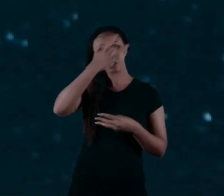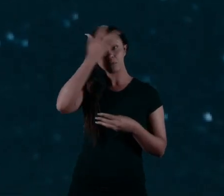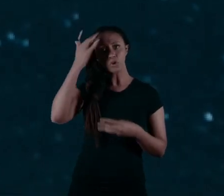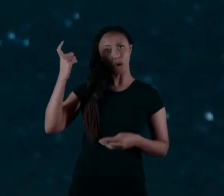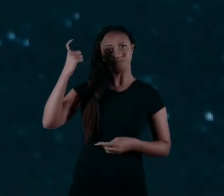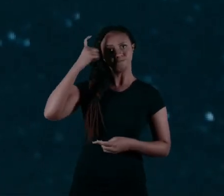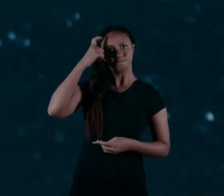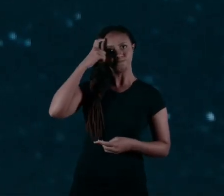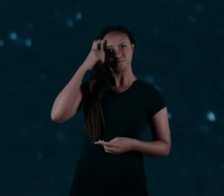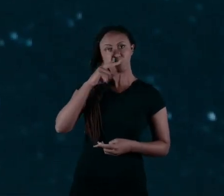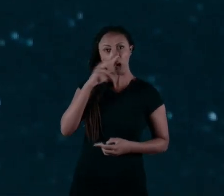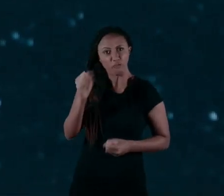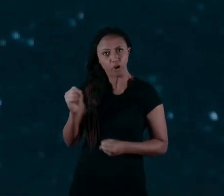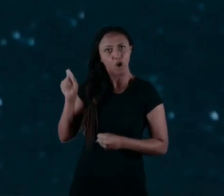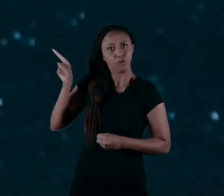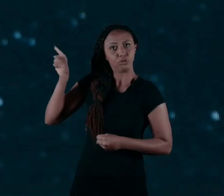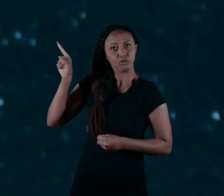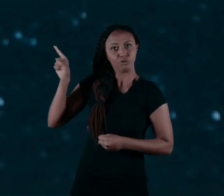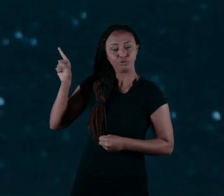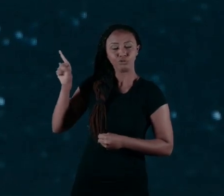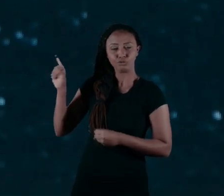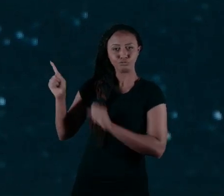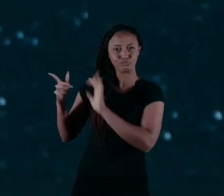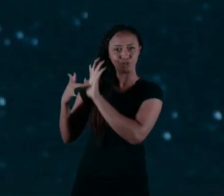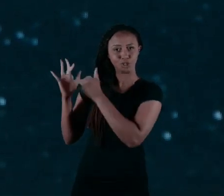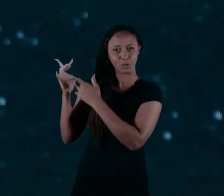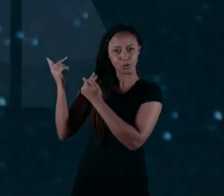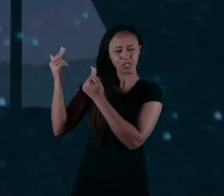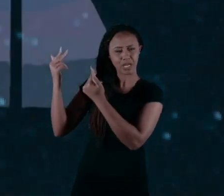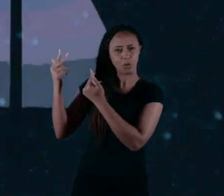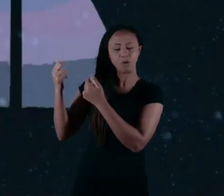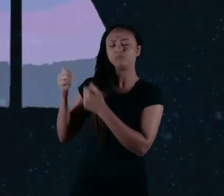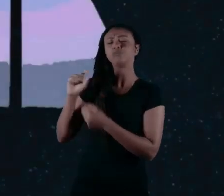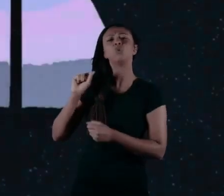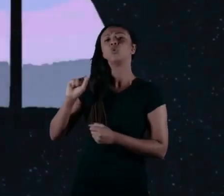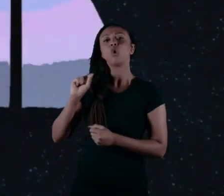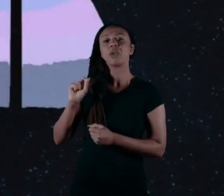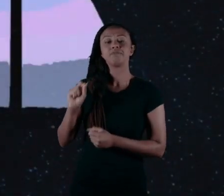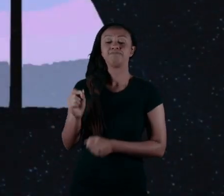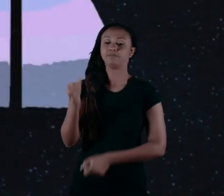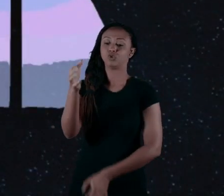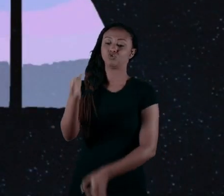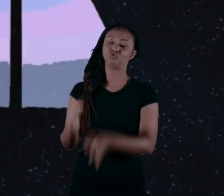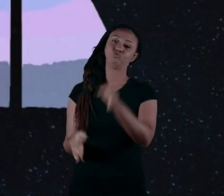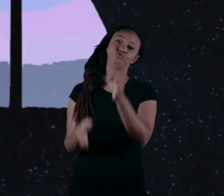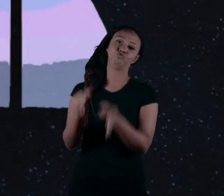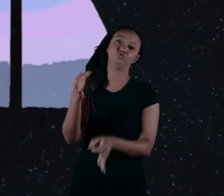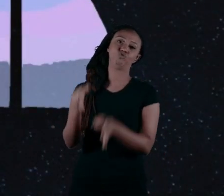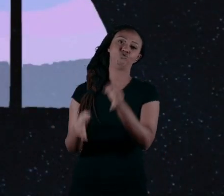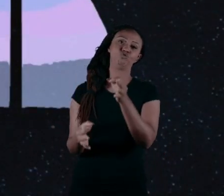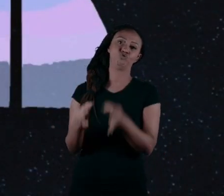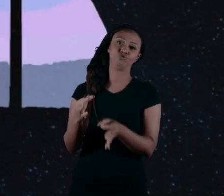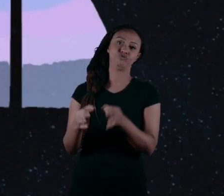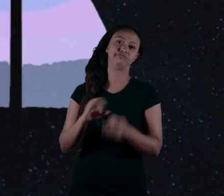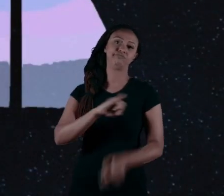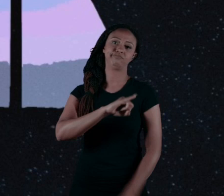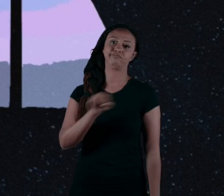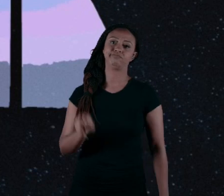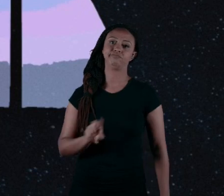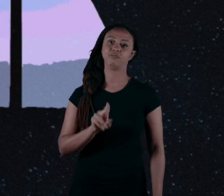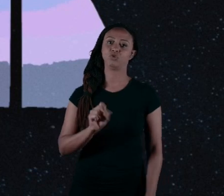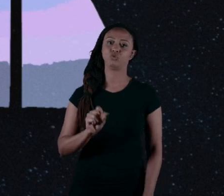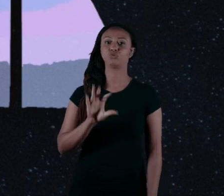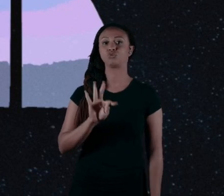poderosa como a mente de Jesus é abraçar a justiça. Por quê?